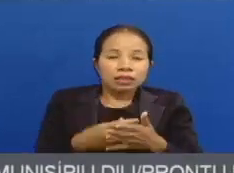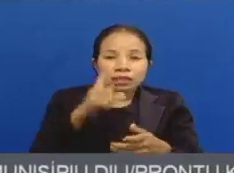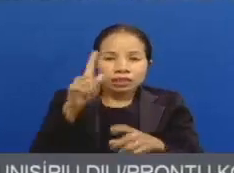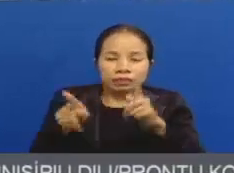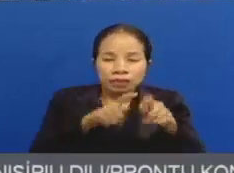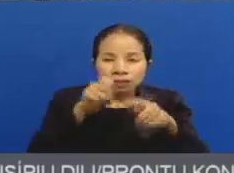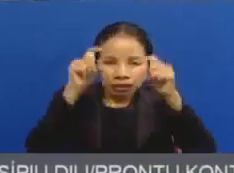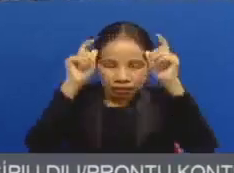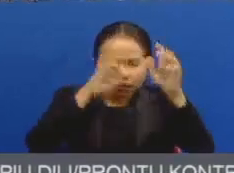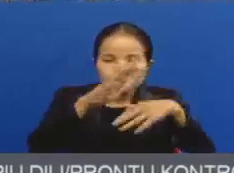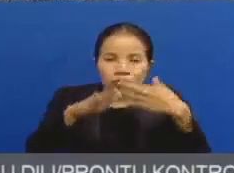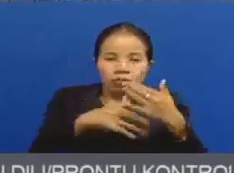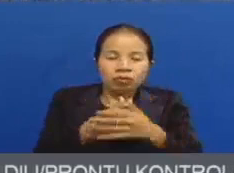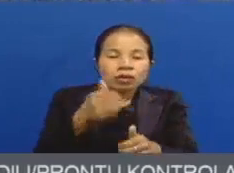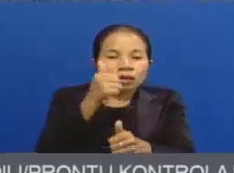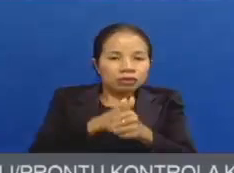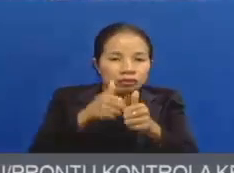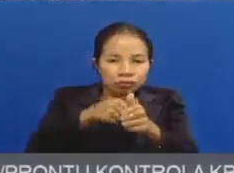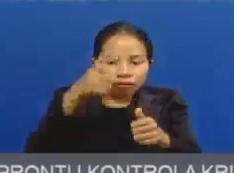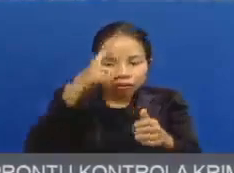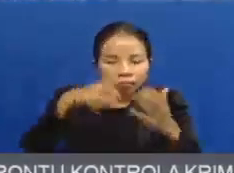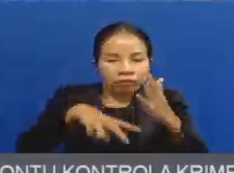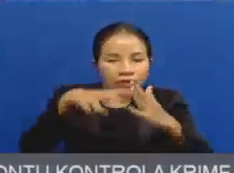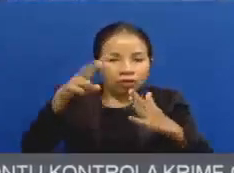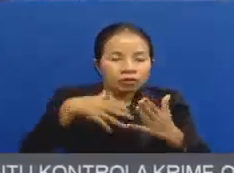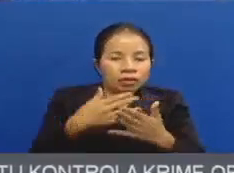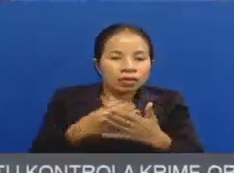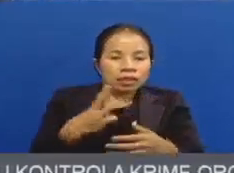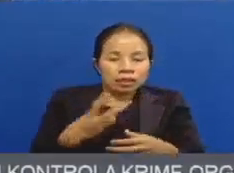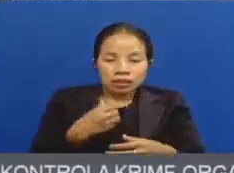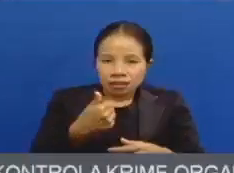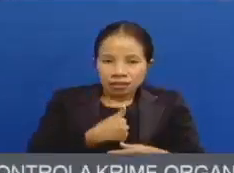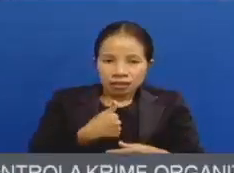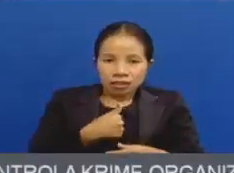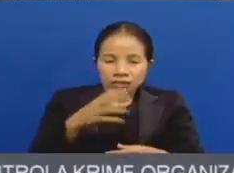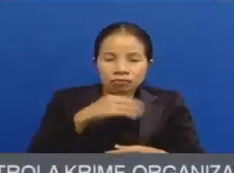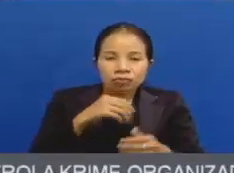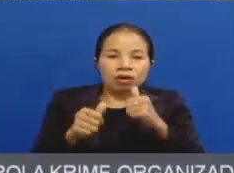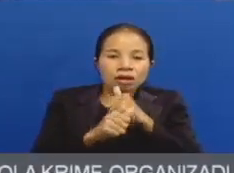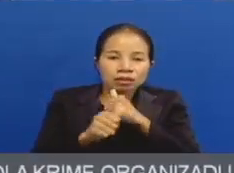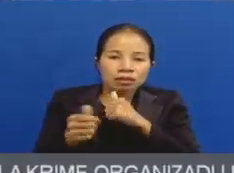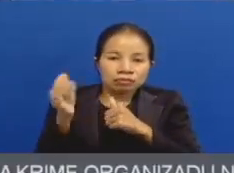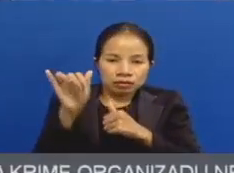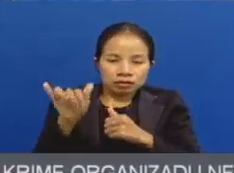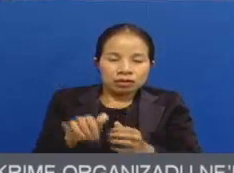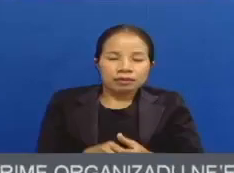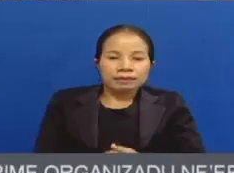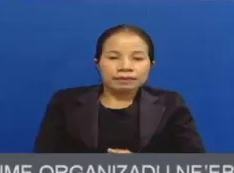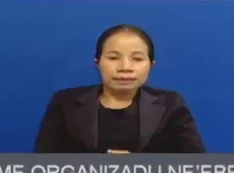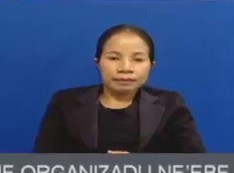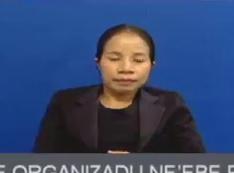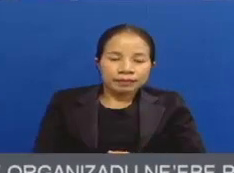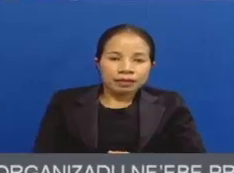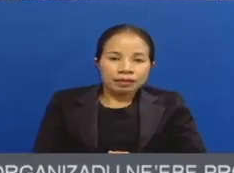Anghoto, Ato Banate Tuir. Também de nebe valor lima e tenia hahalo no ação Sira.